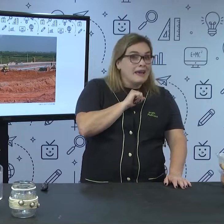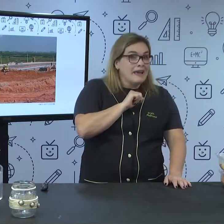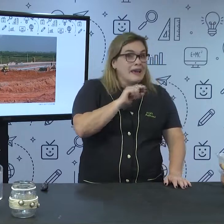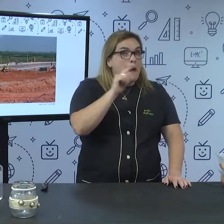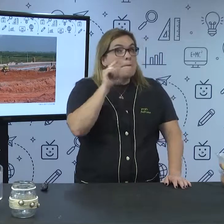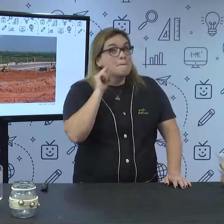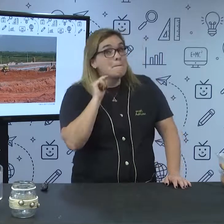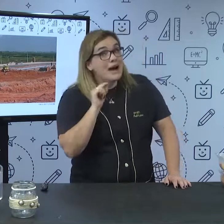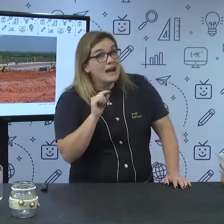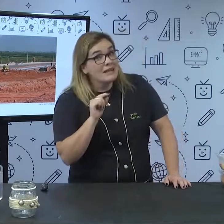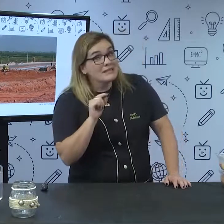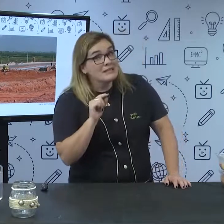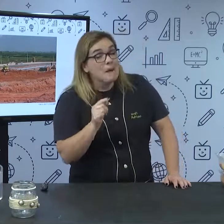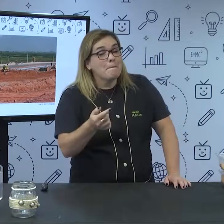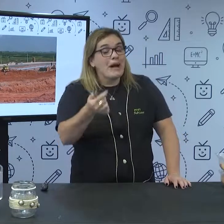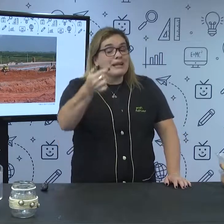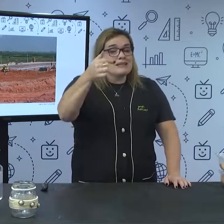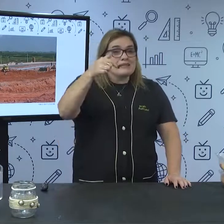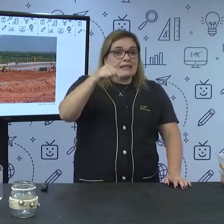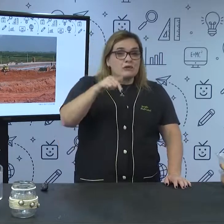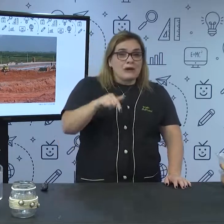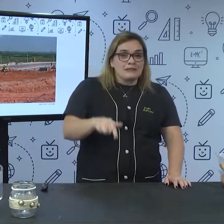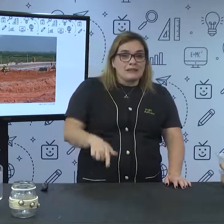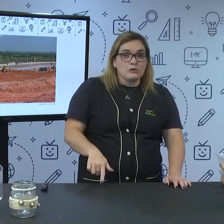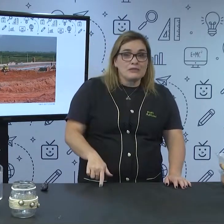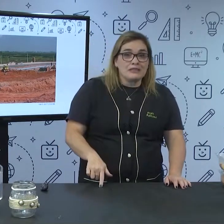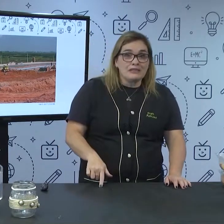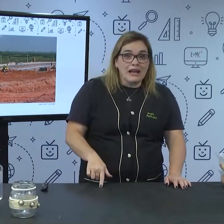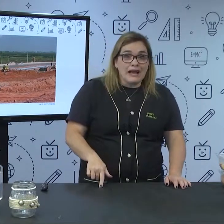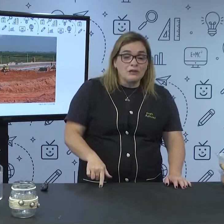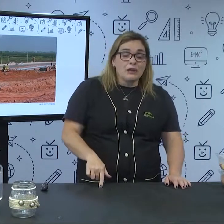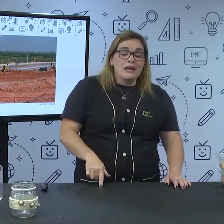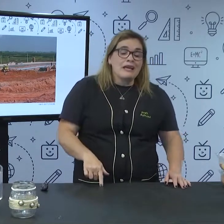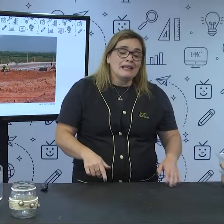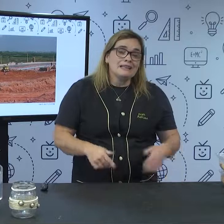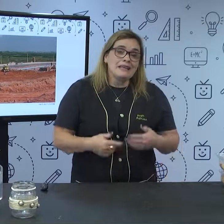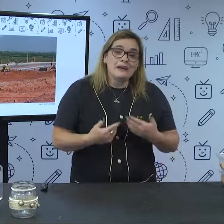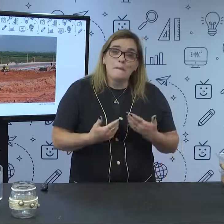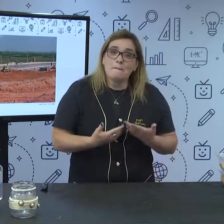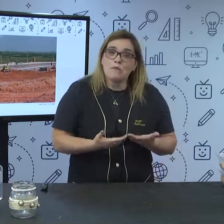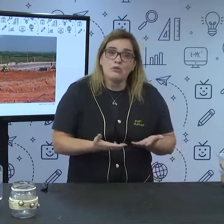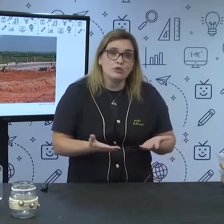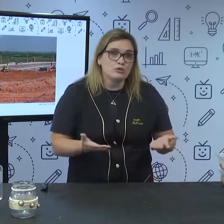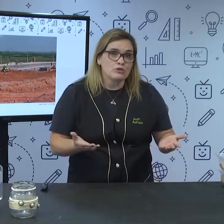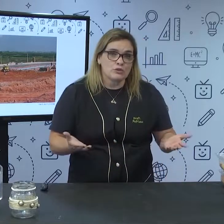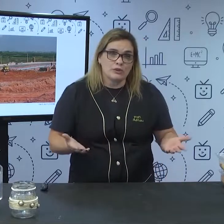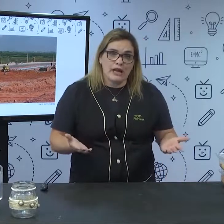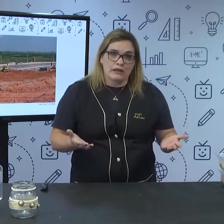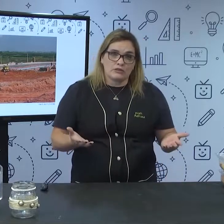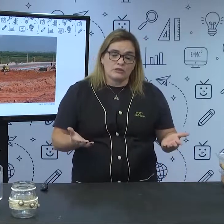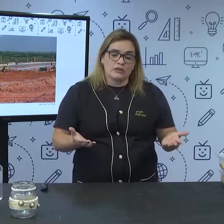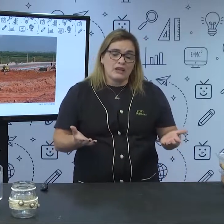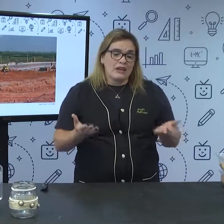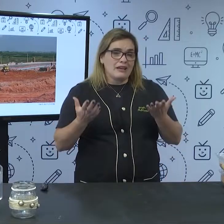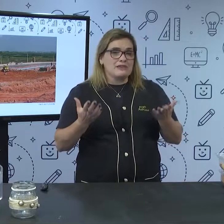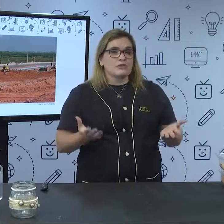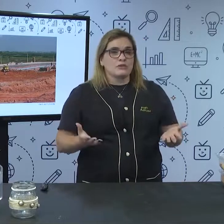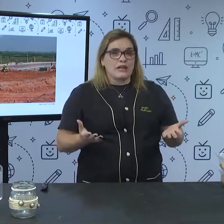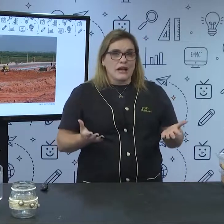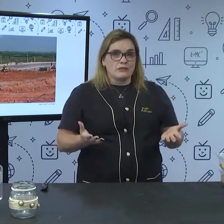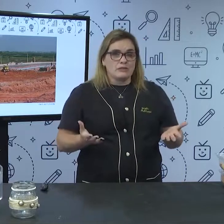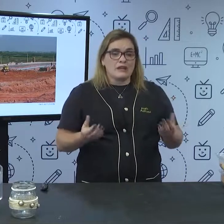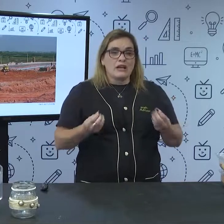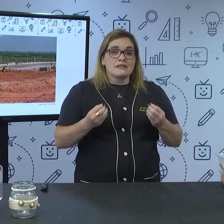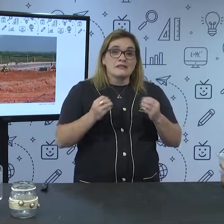É, mas para ser um aterro sanitário, ele tem muitos cuidados.